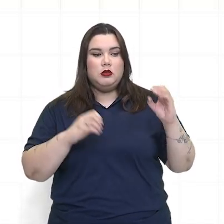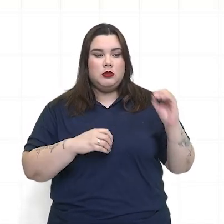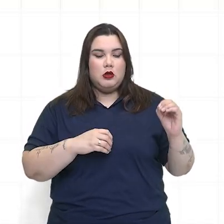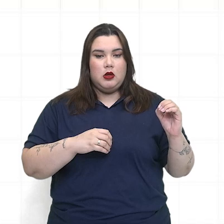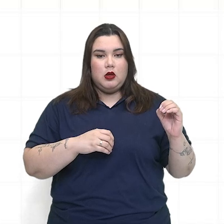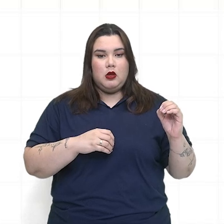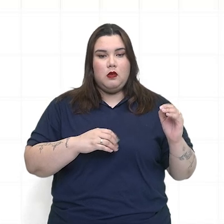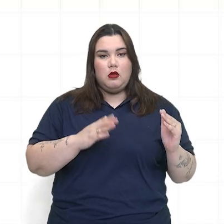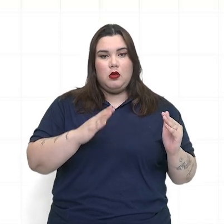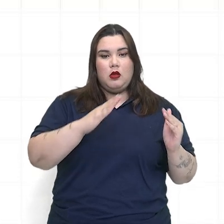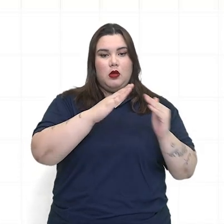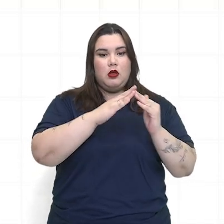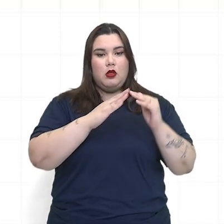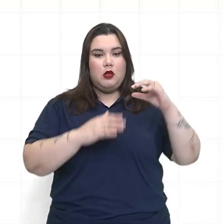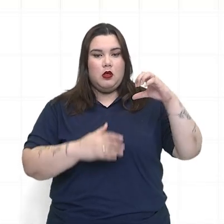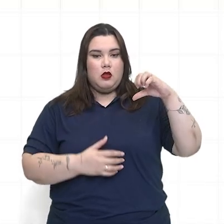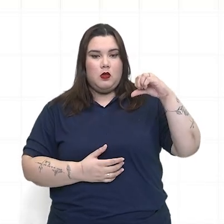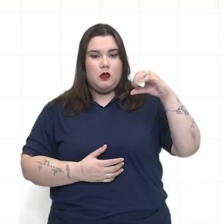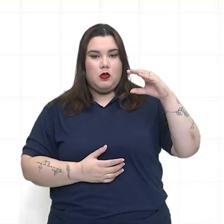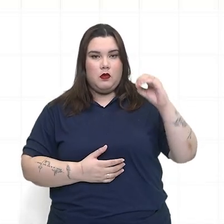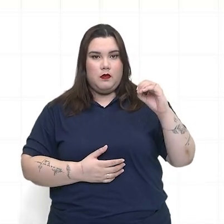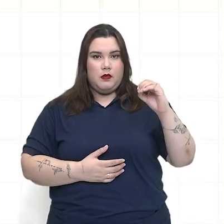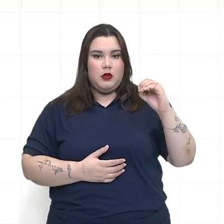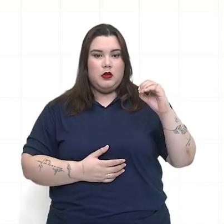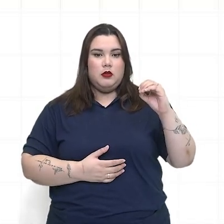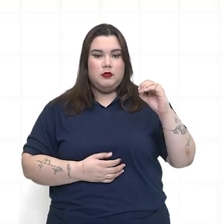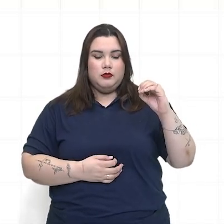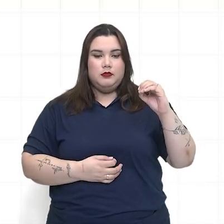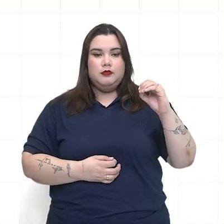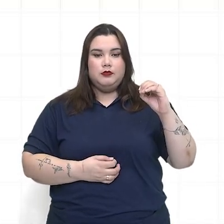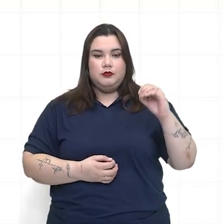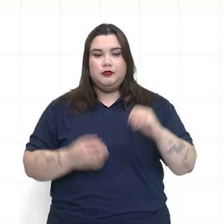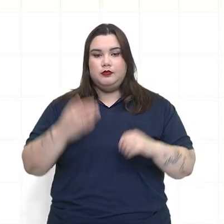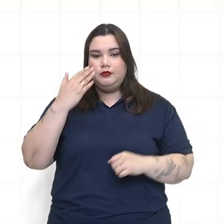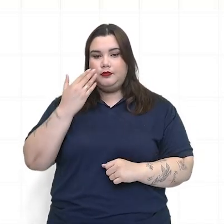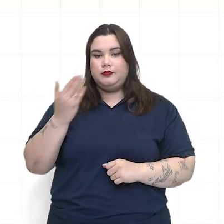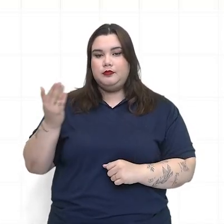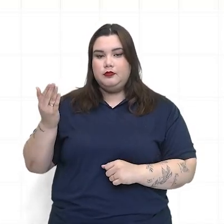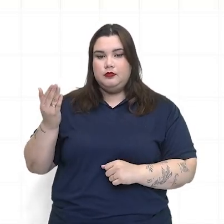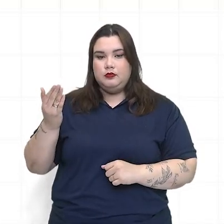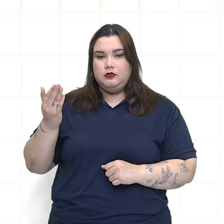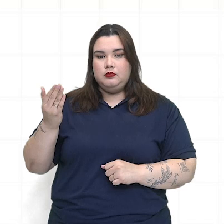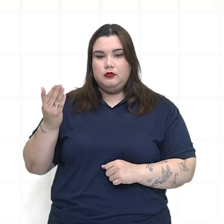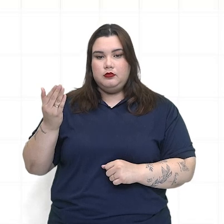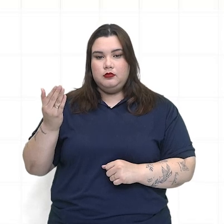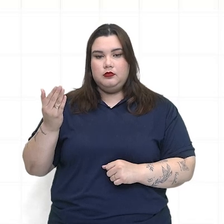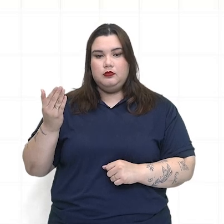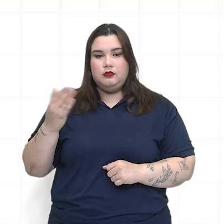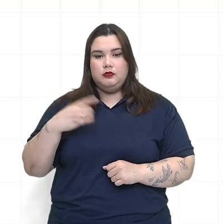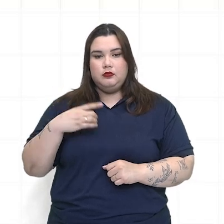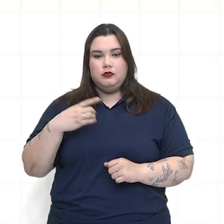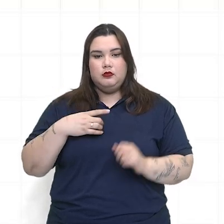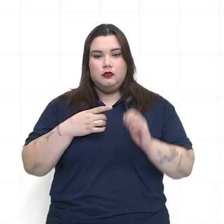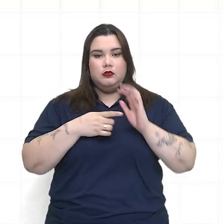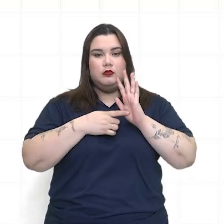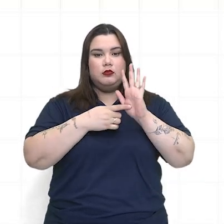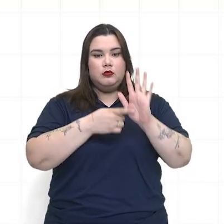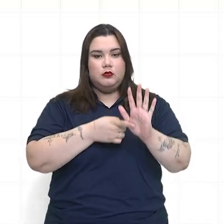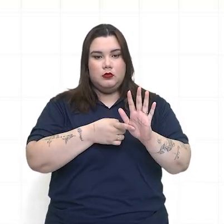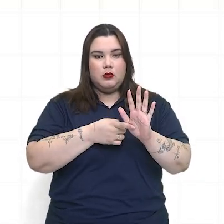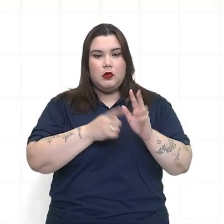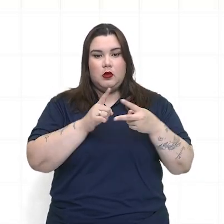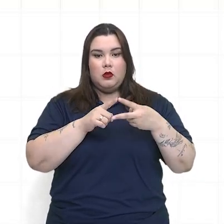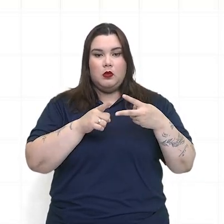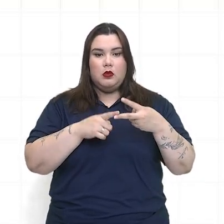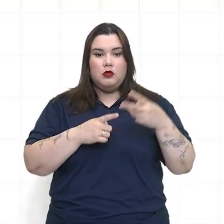até 90. Então, ele é a partir do zero. Aqui no exemplo, a gente tem um ângulo de